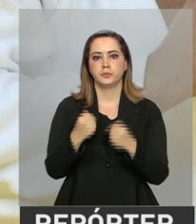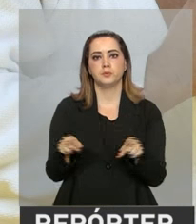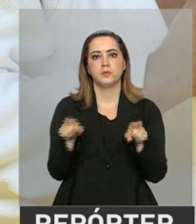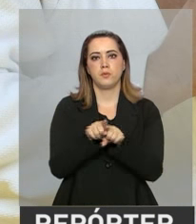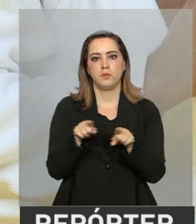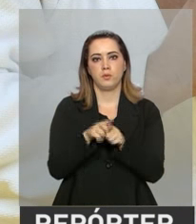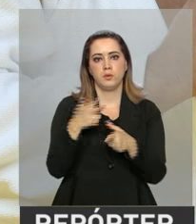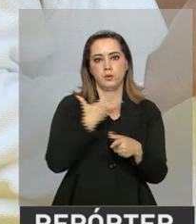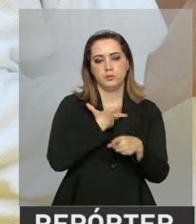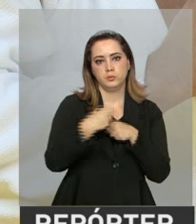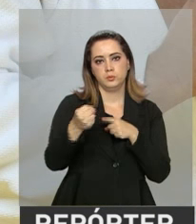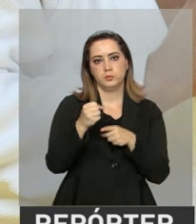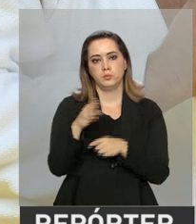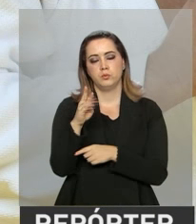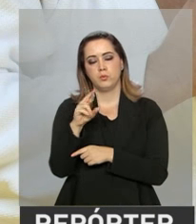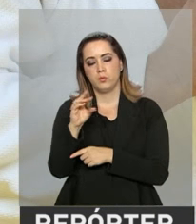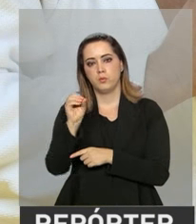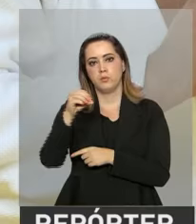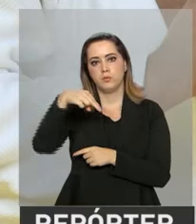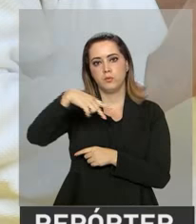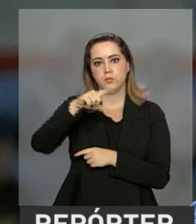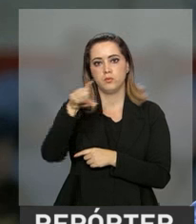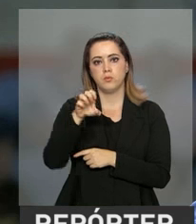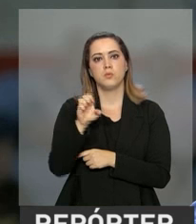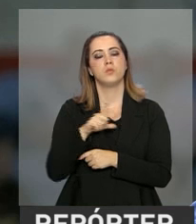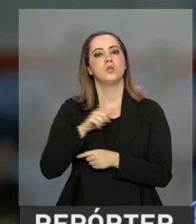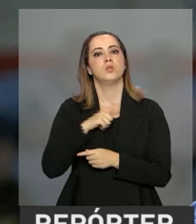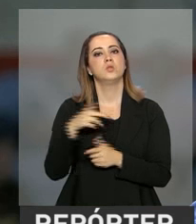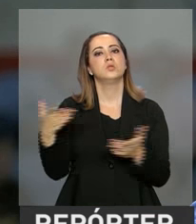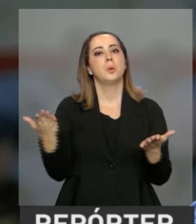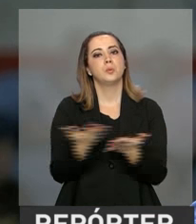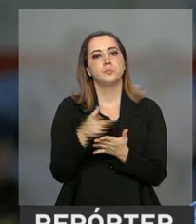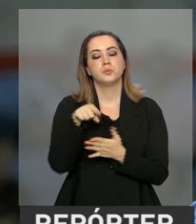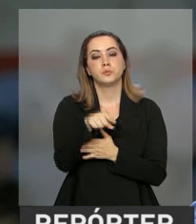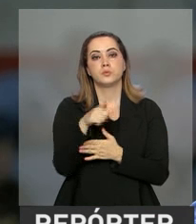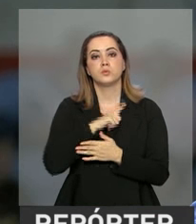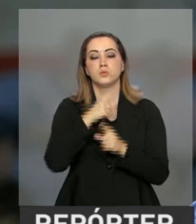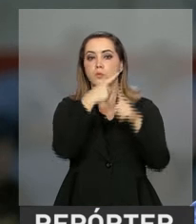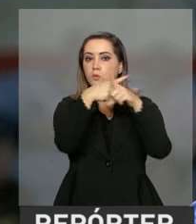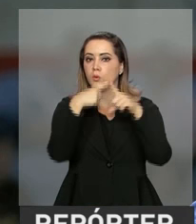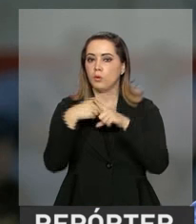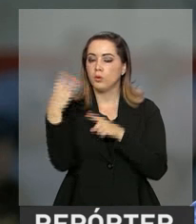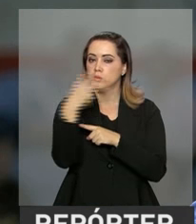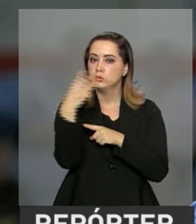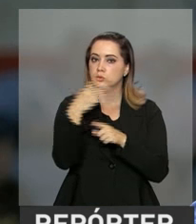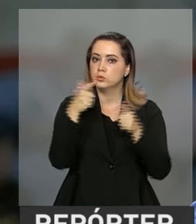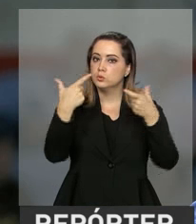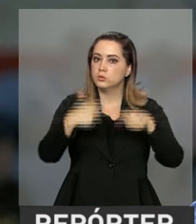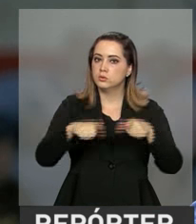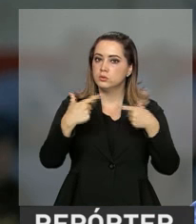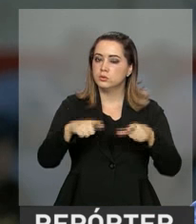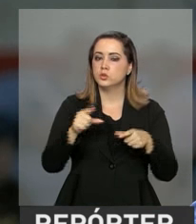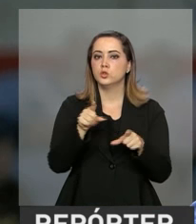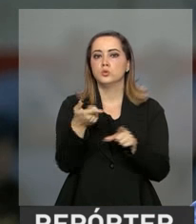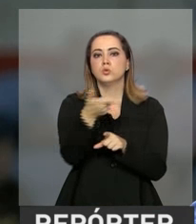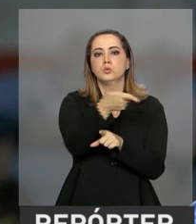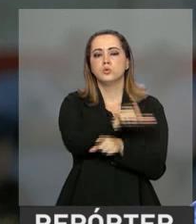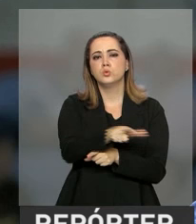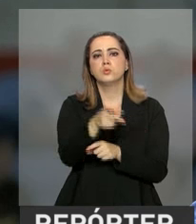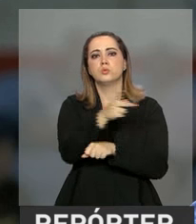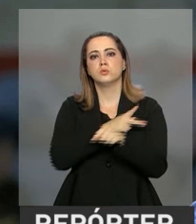de Londres em 2012, foi o último brasileiro a entrar no tatami nestes jogos. Na disputa do terceiro lugar, ele venceu o adversário do